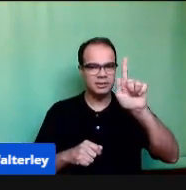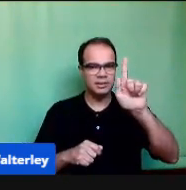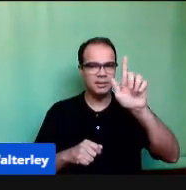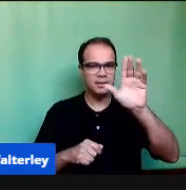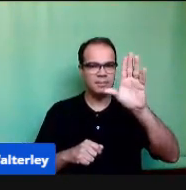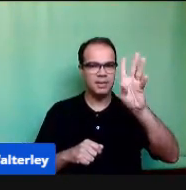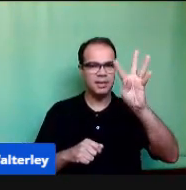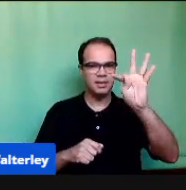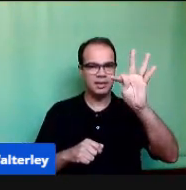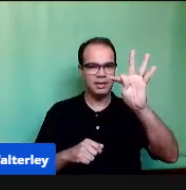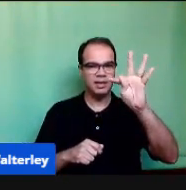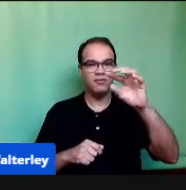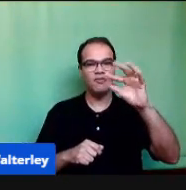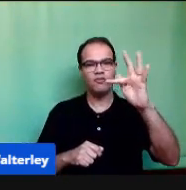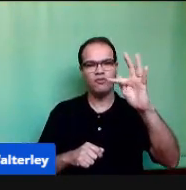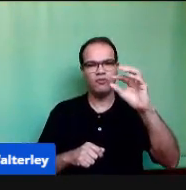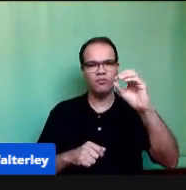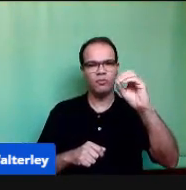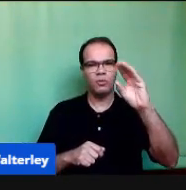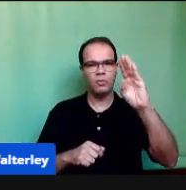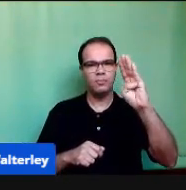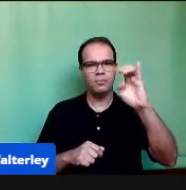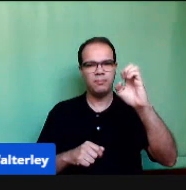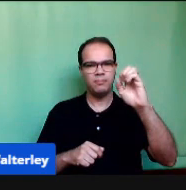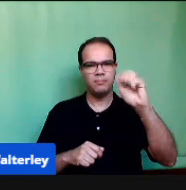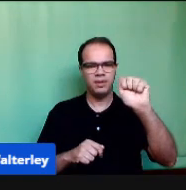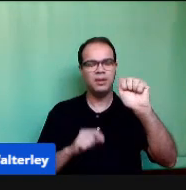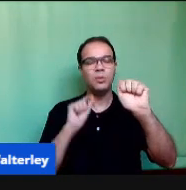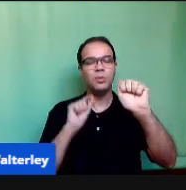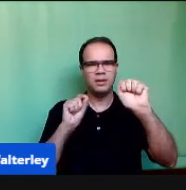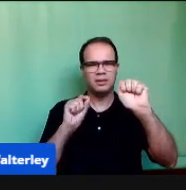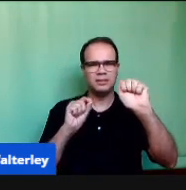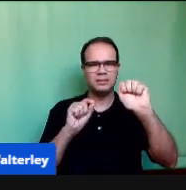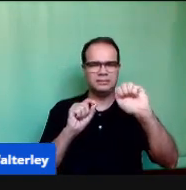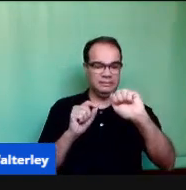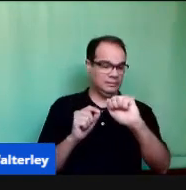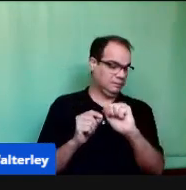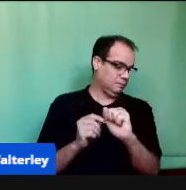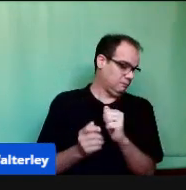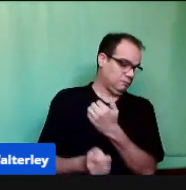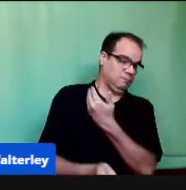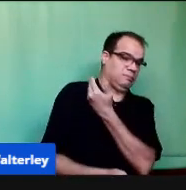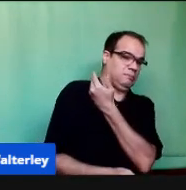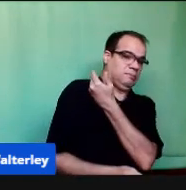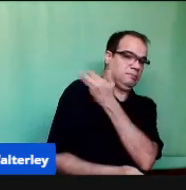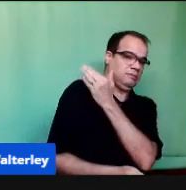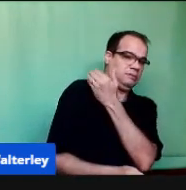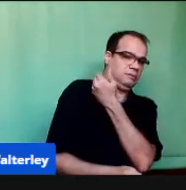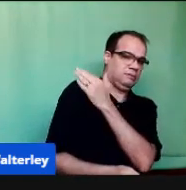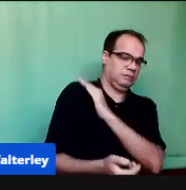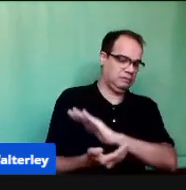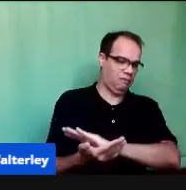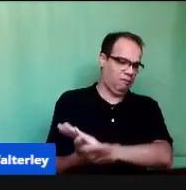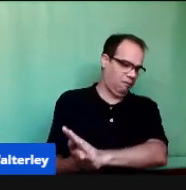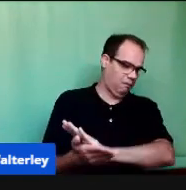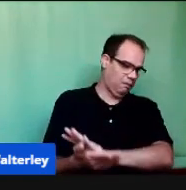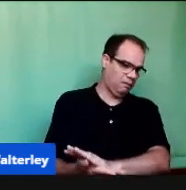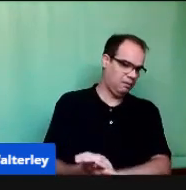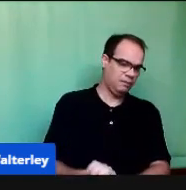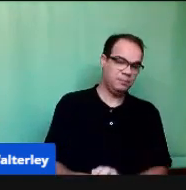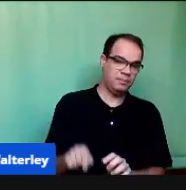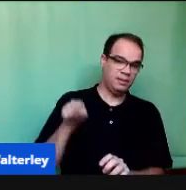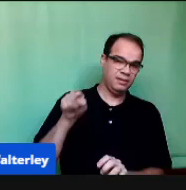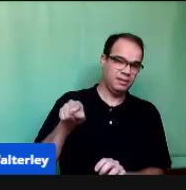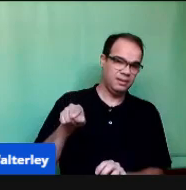A LGBTfobia, infelizmente, é o nome dado à discriminação e ao preconceito que